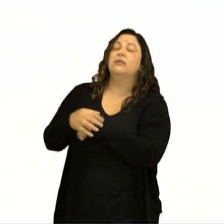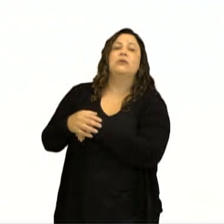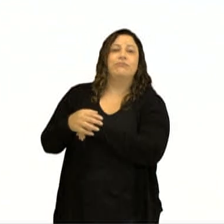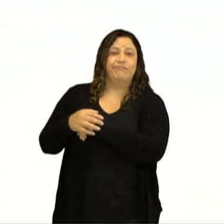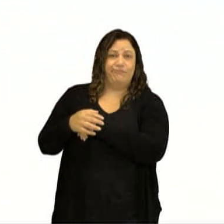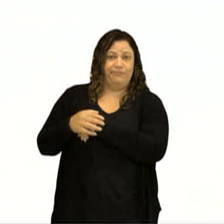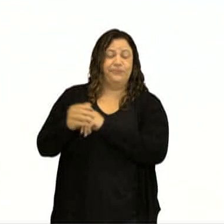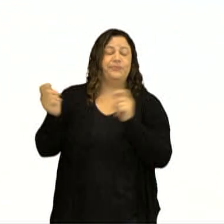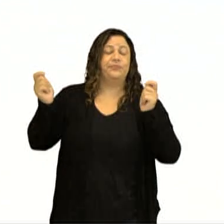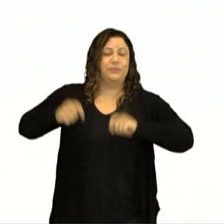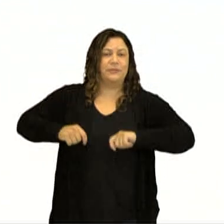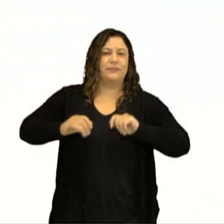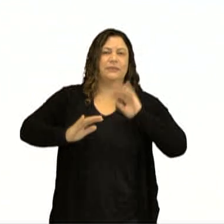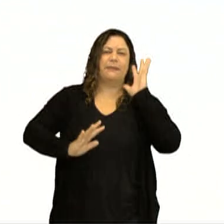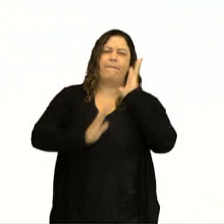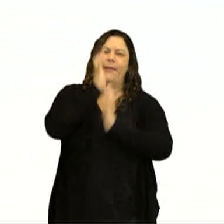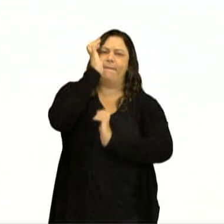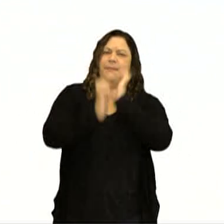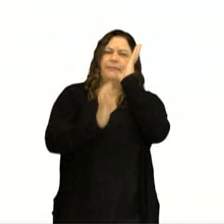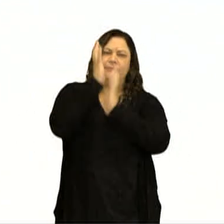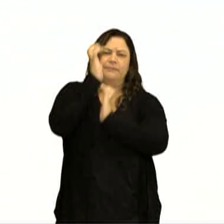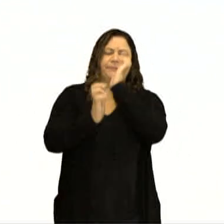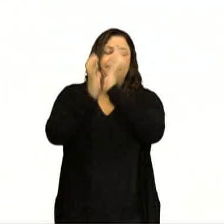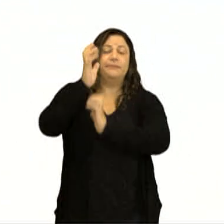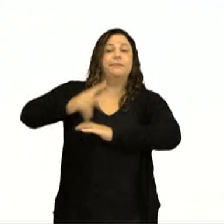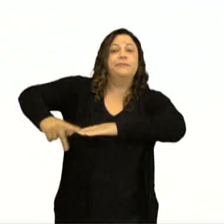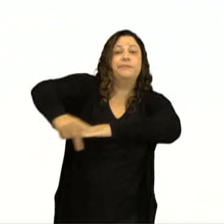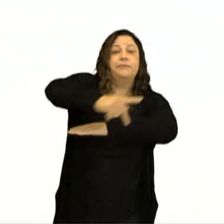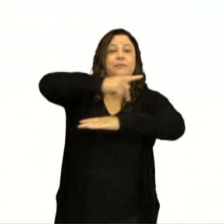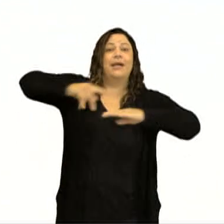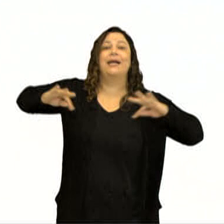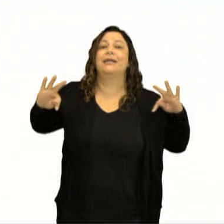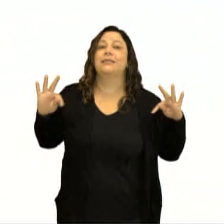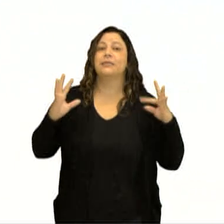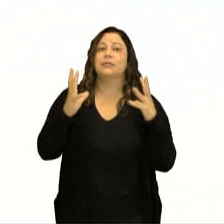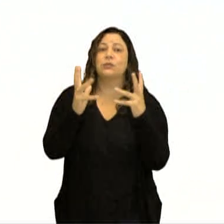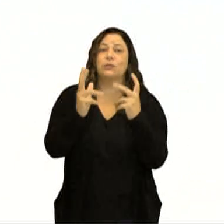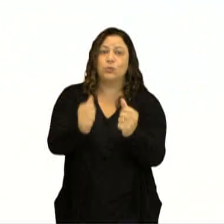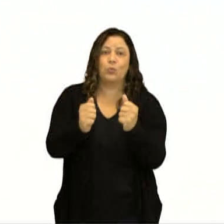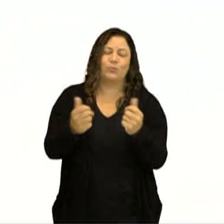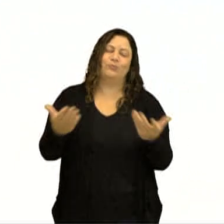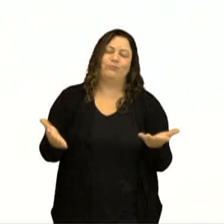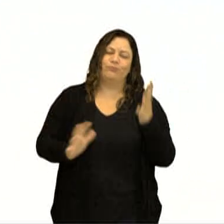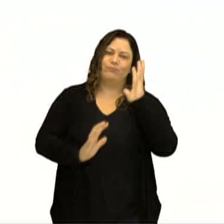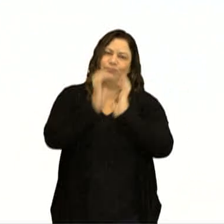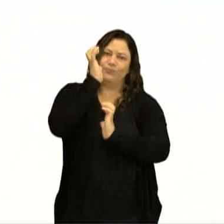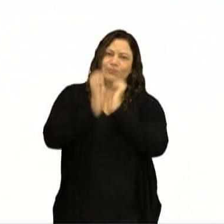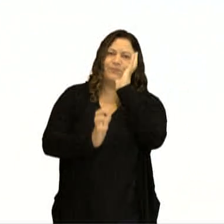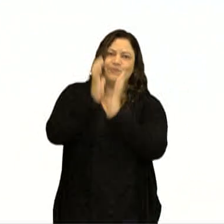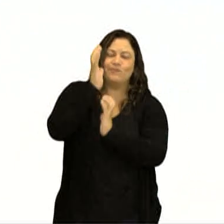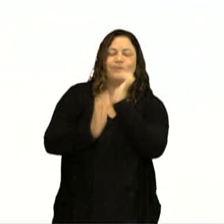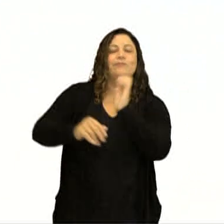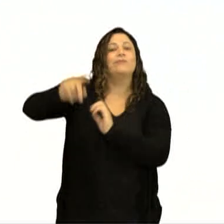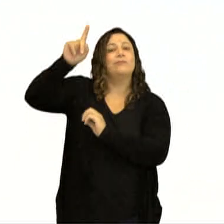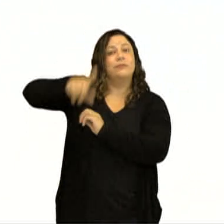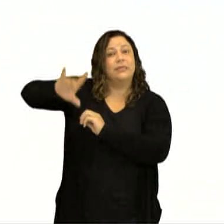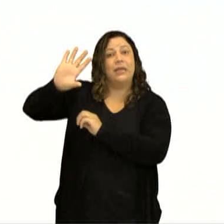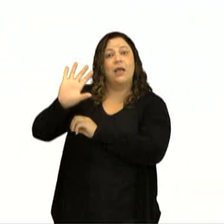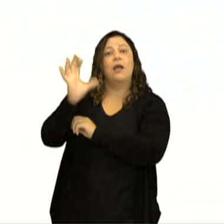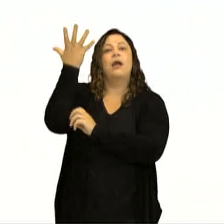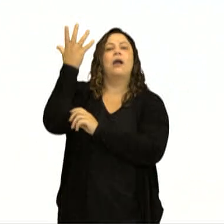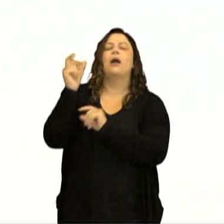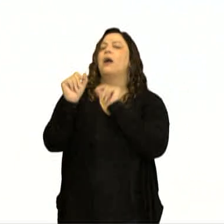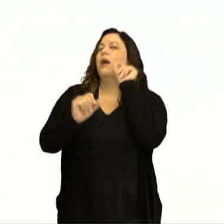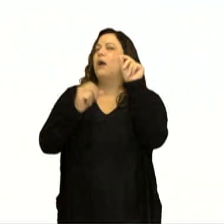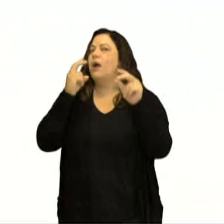provocando, conflitos pela Rússia inteira. E esses conflitos, eles vão ser ocasionados dizendo,